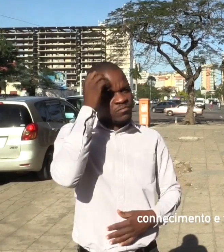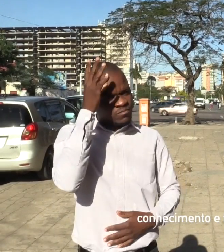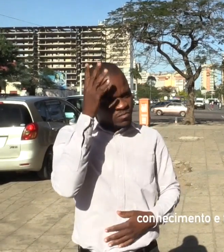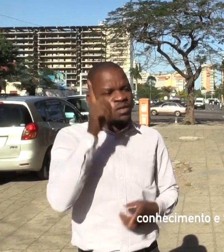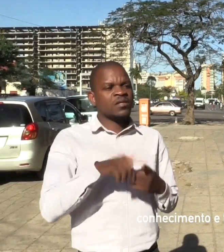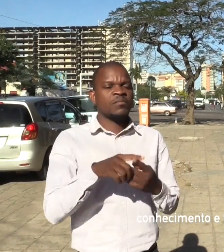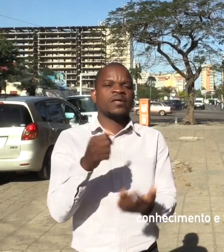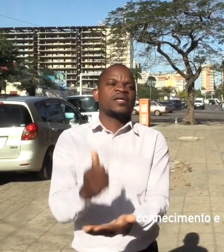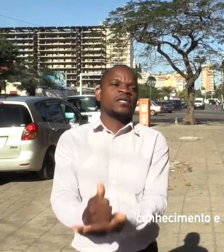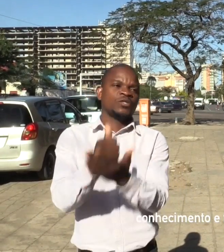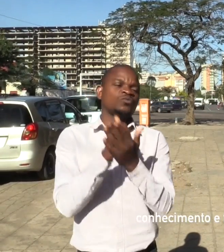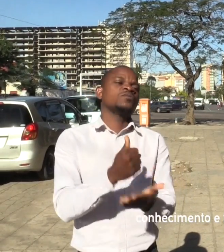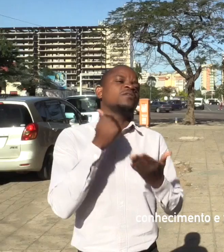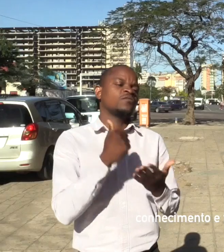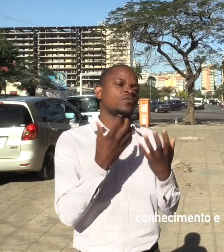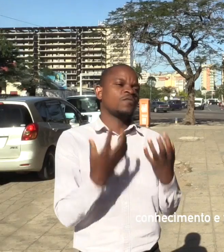financiamento.